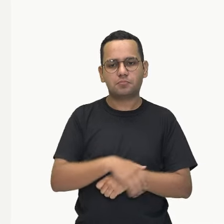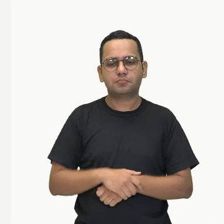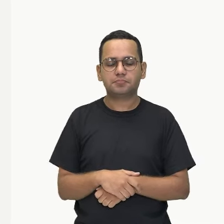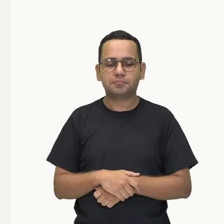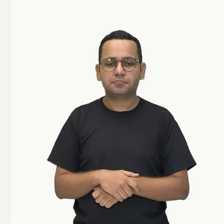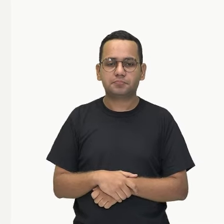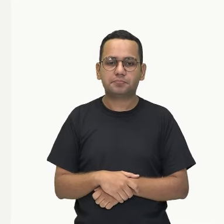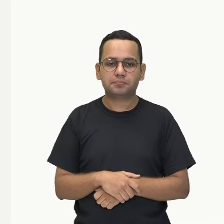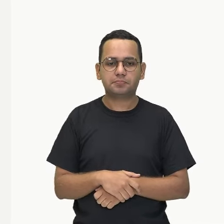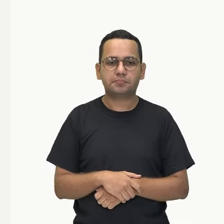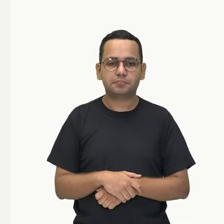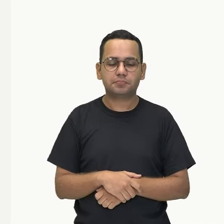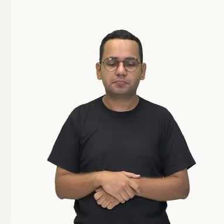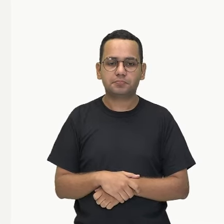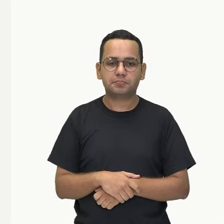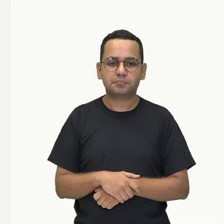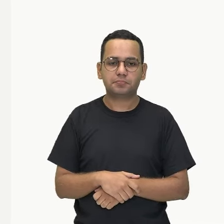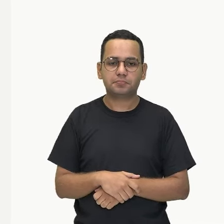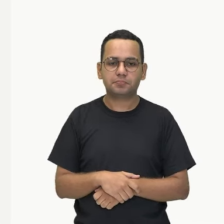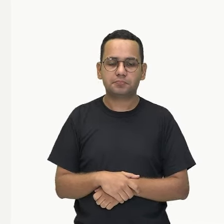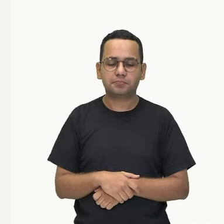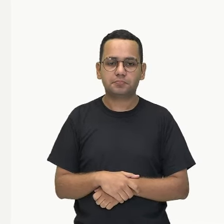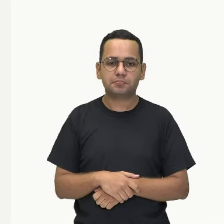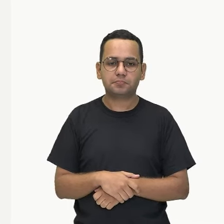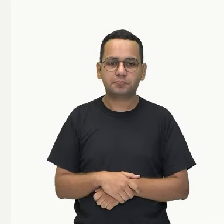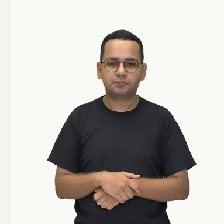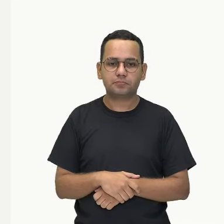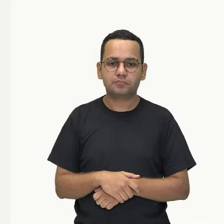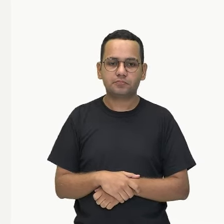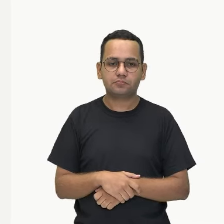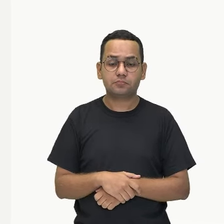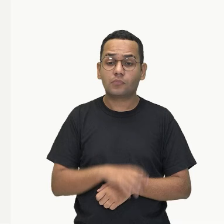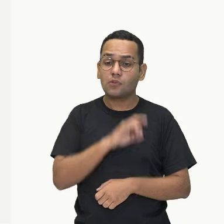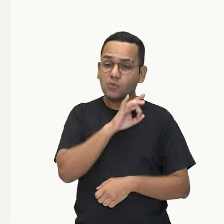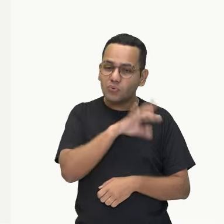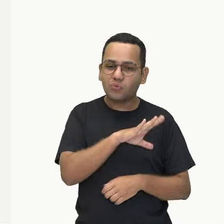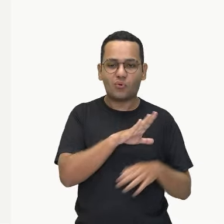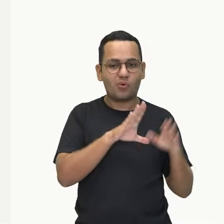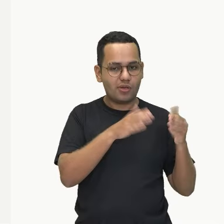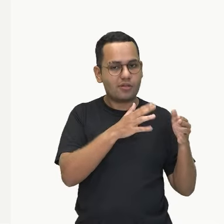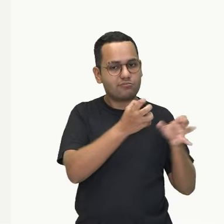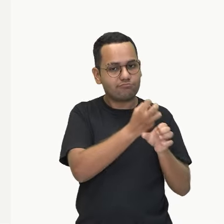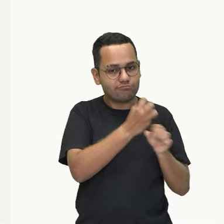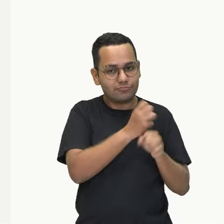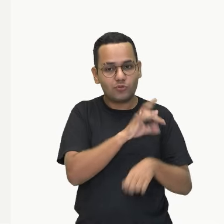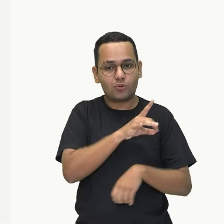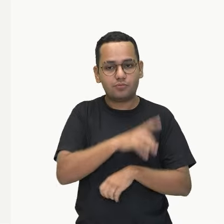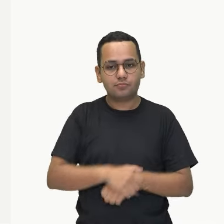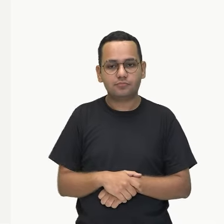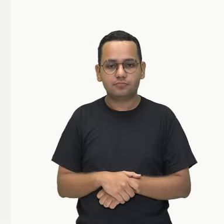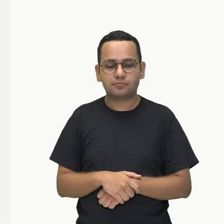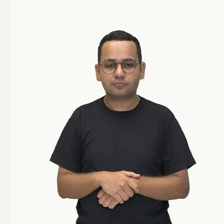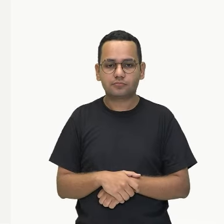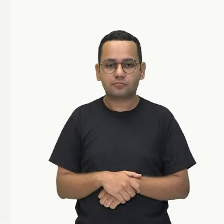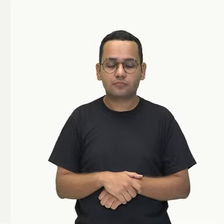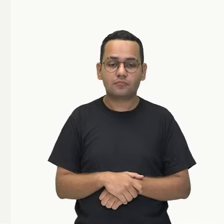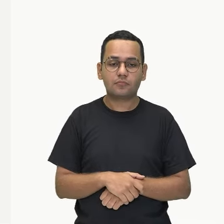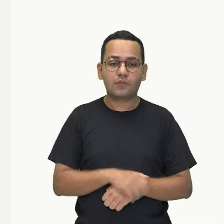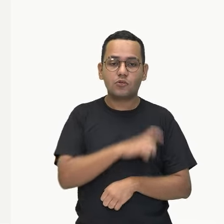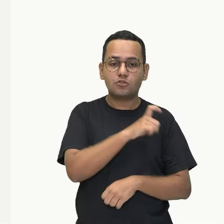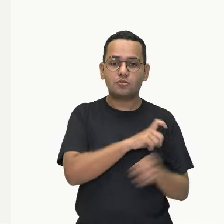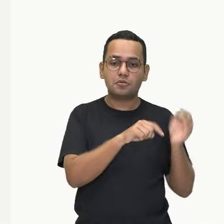juntos. Então, é só eles que eu vou fazer o cálculo, pessoal, tá bom? Então, x menos